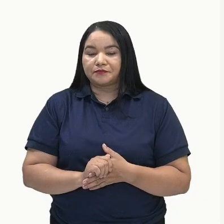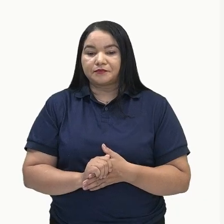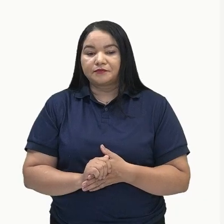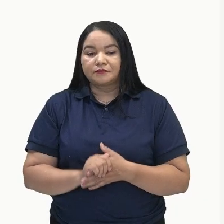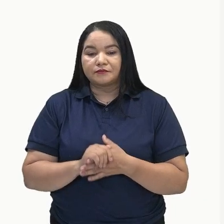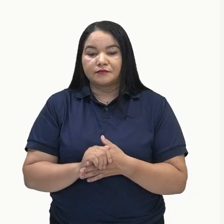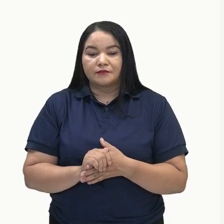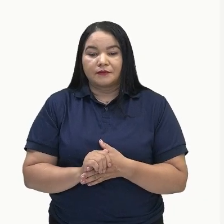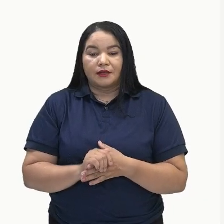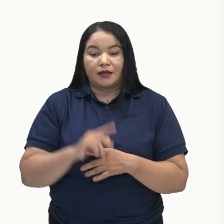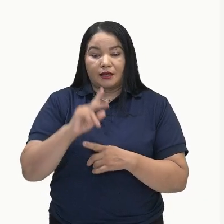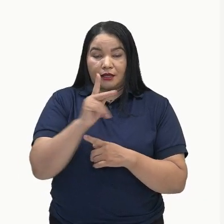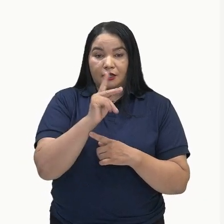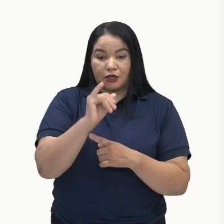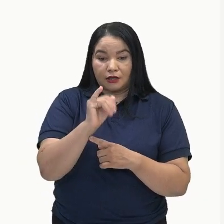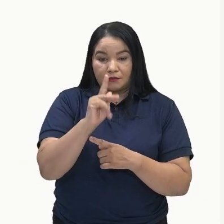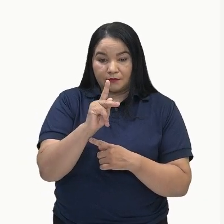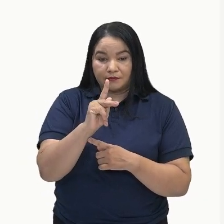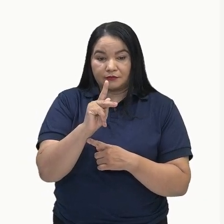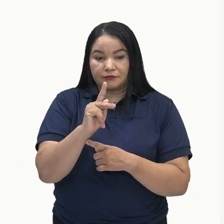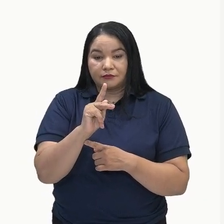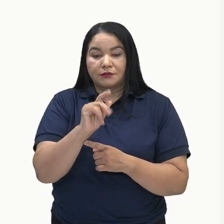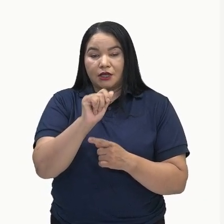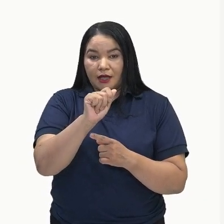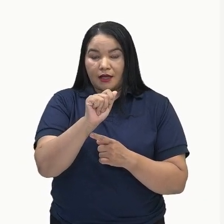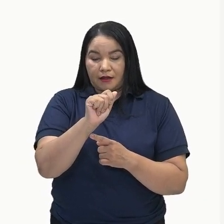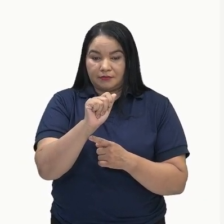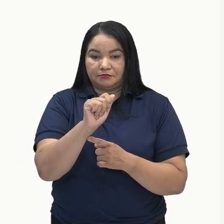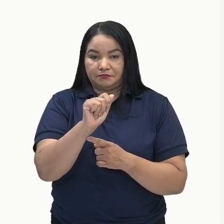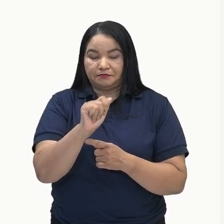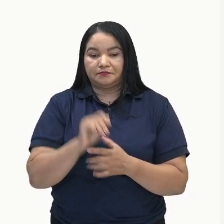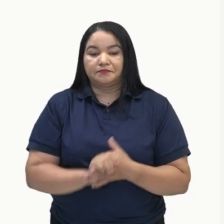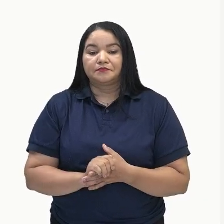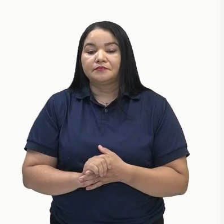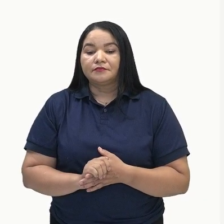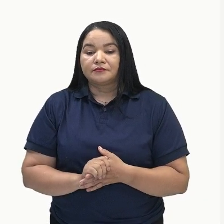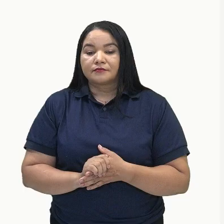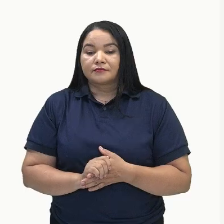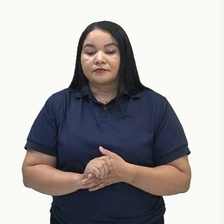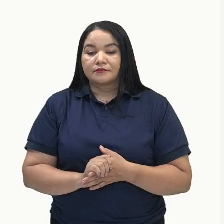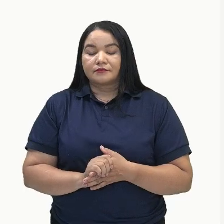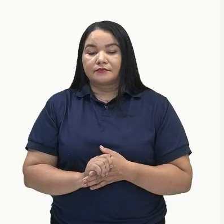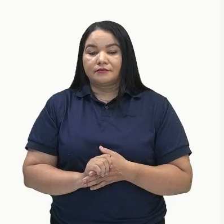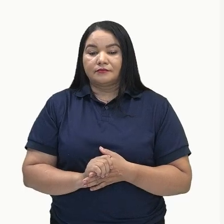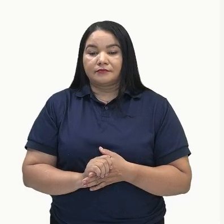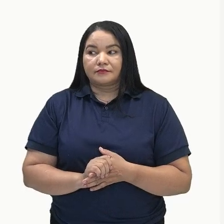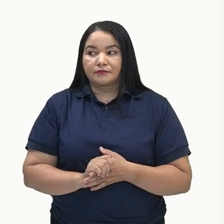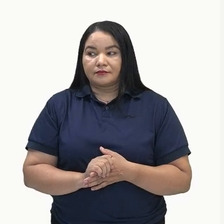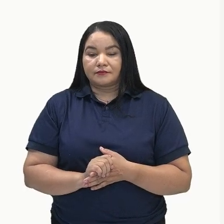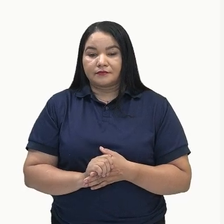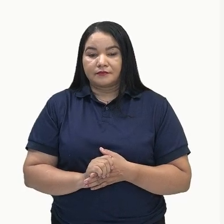assim, o A é a hipotenusa. Eu vou abreviar, tá bom? Hipotenusa. Opa,